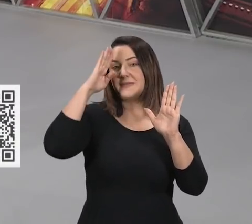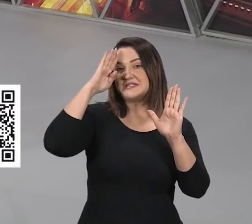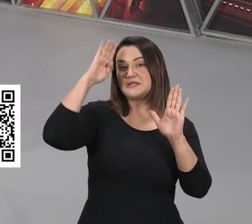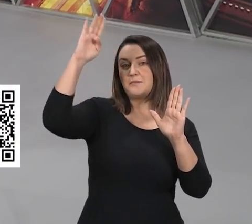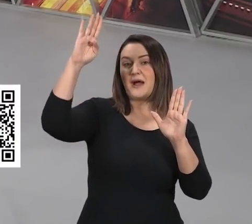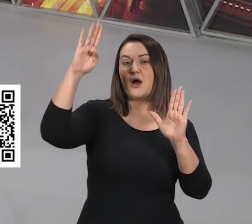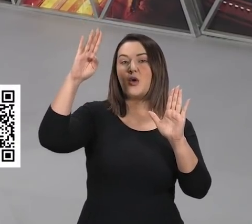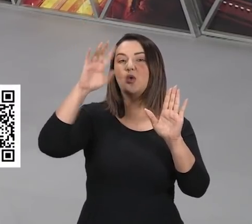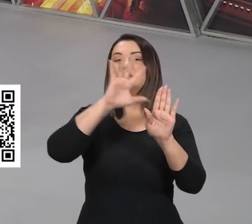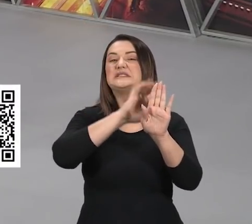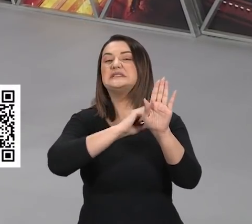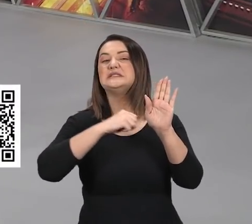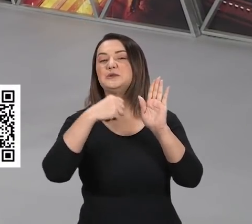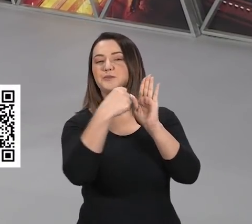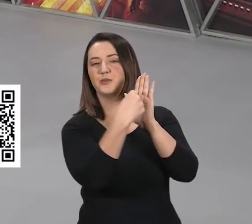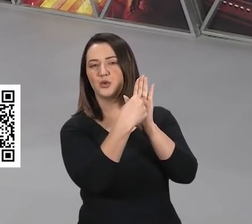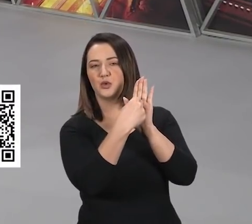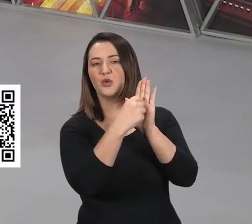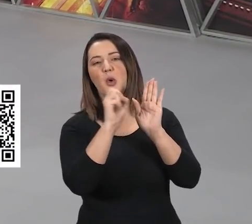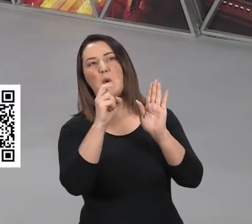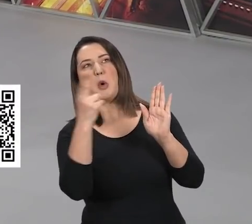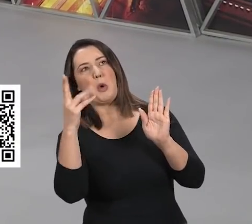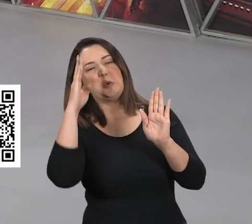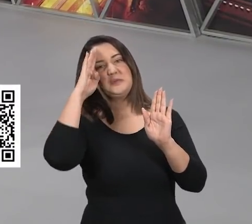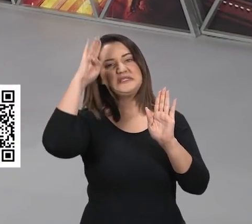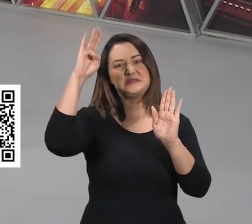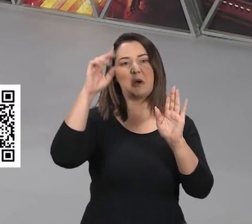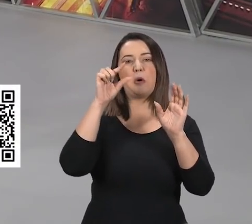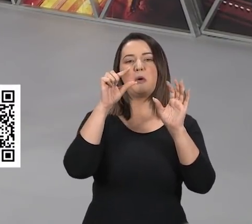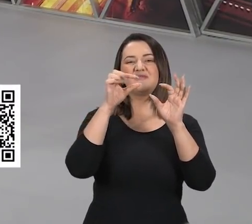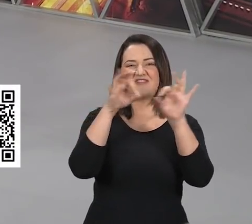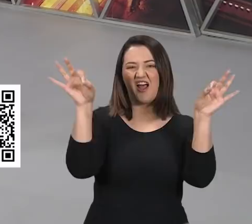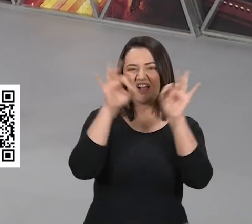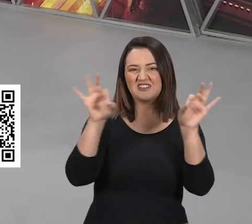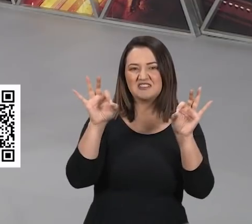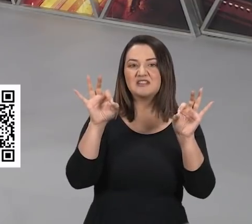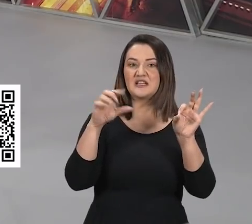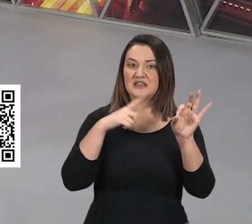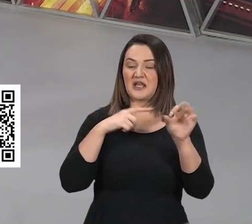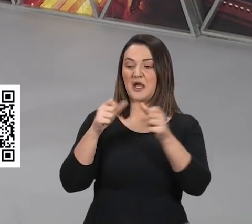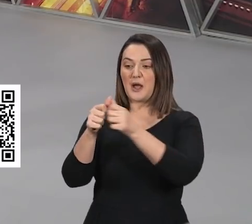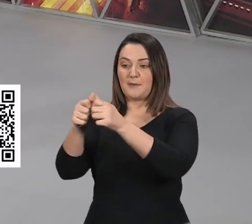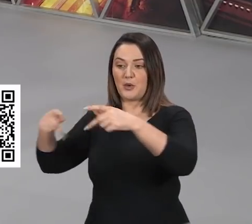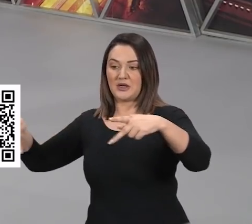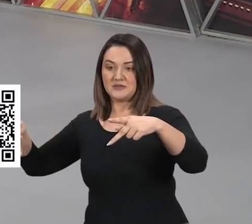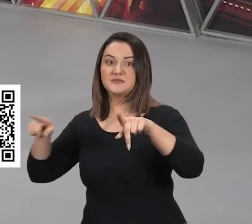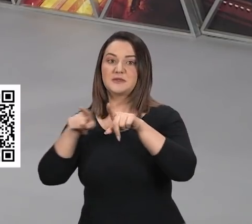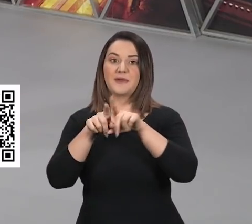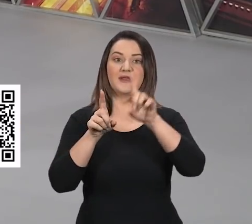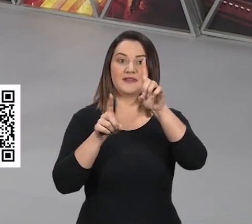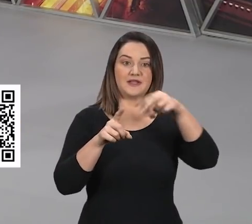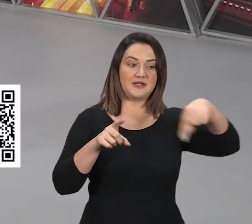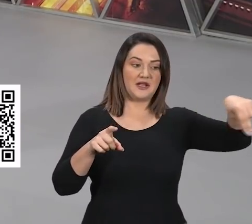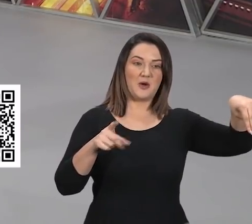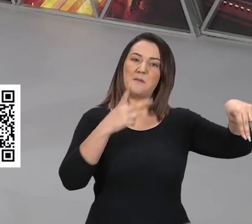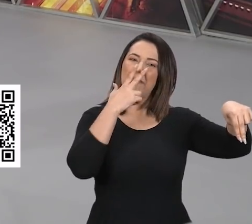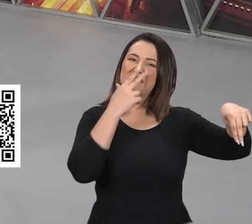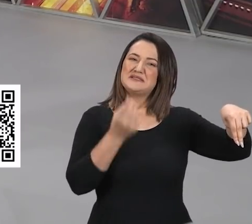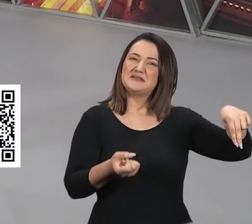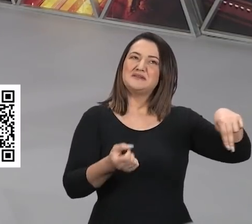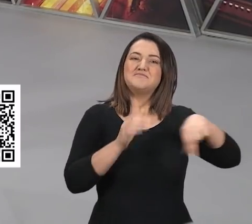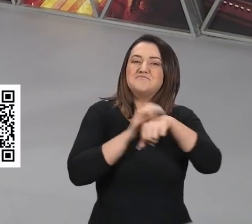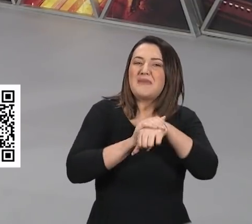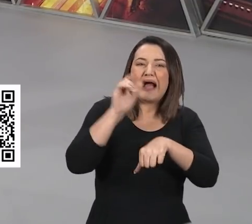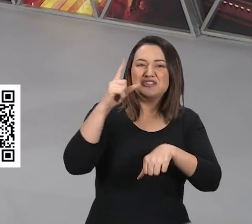lista com os principais nomes ou as principais palavras que aparecem no Apocalipse e em Daniel. São